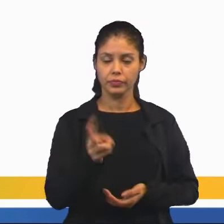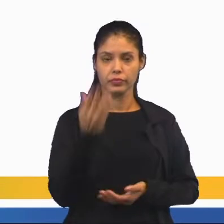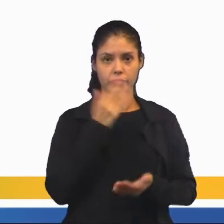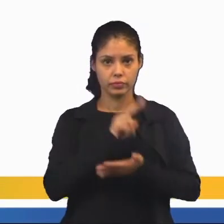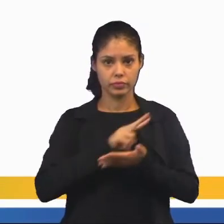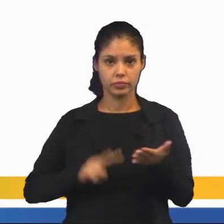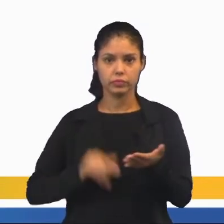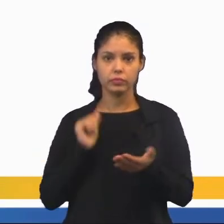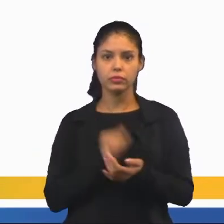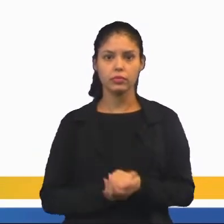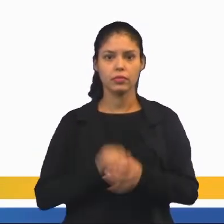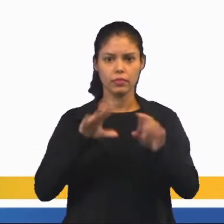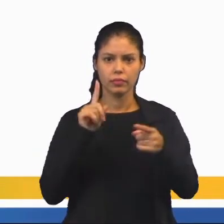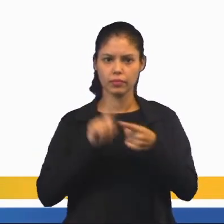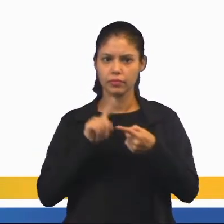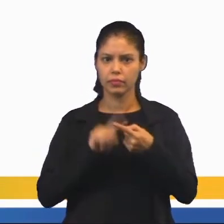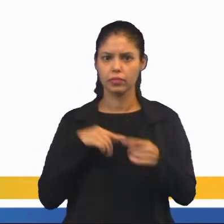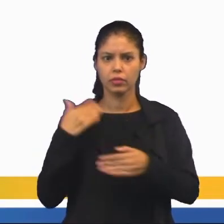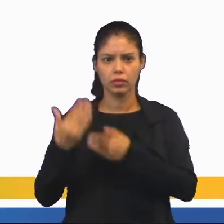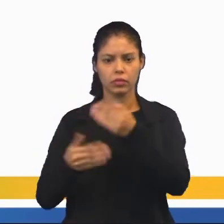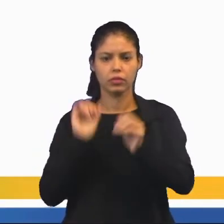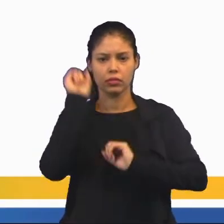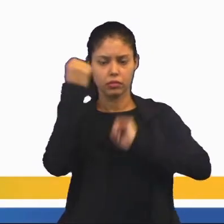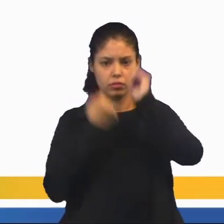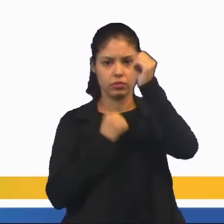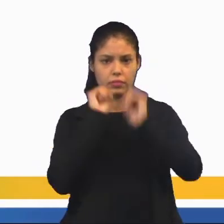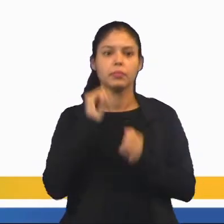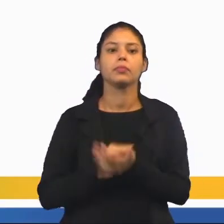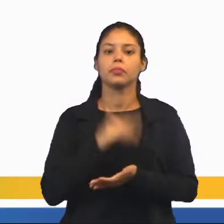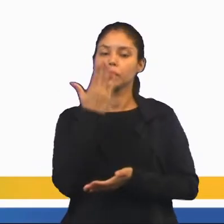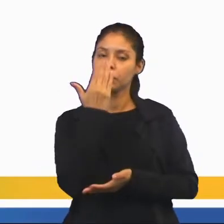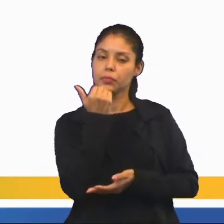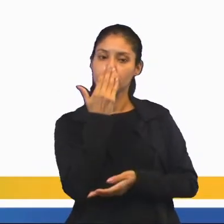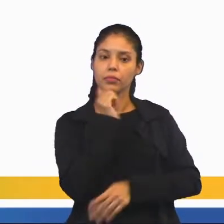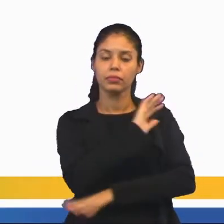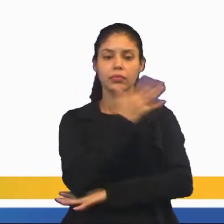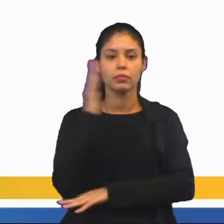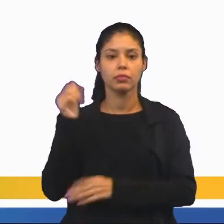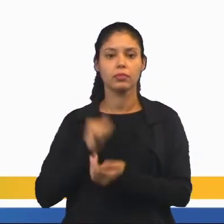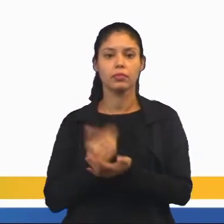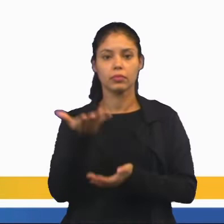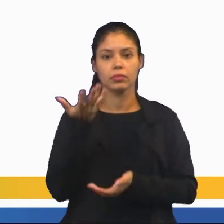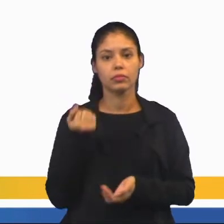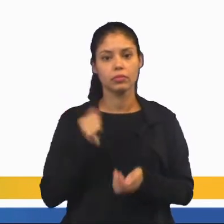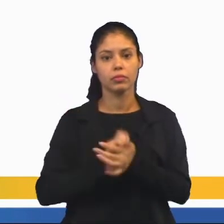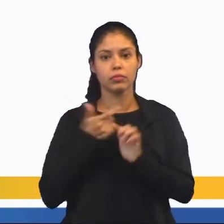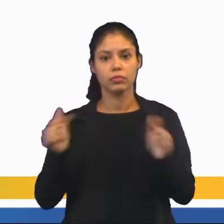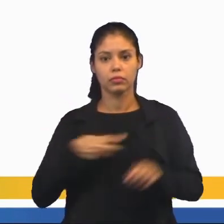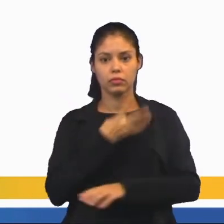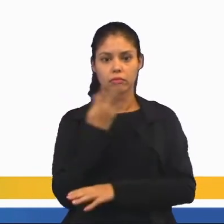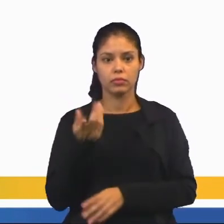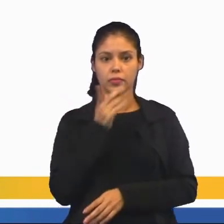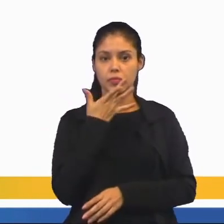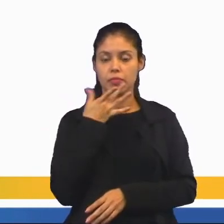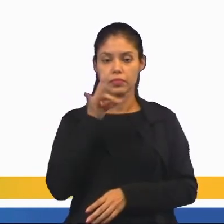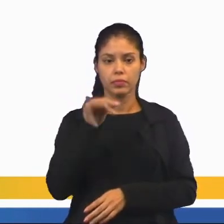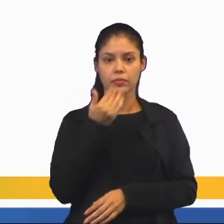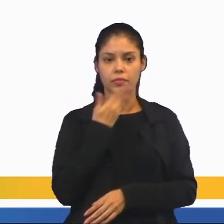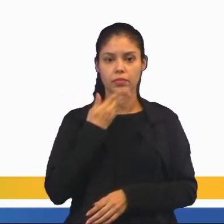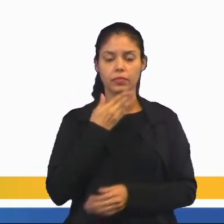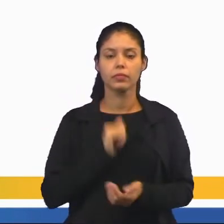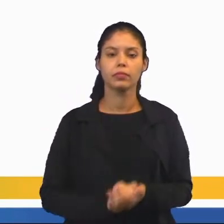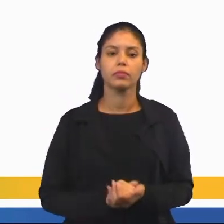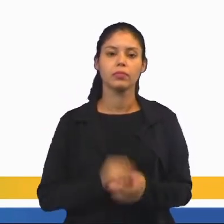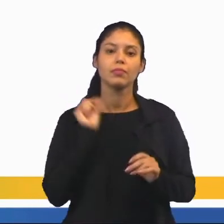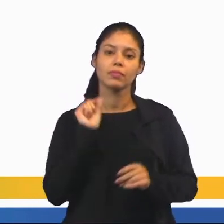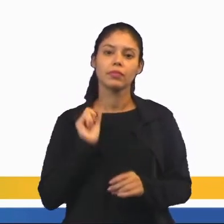Continuando a leitura. Isso porque no processo de industrialização, o alimento natural recebe grandes quantidades de sal